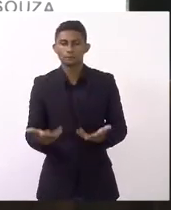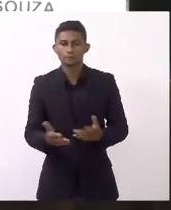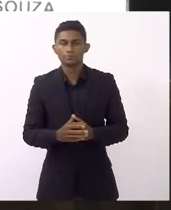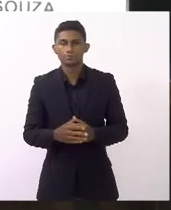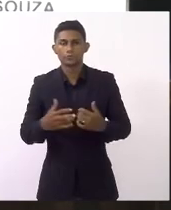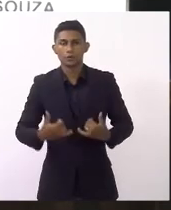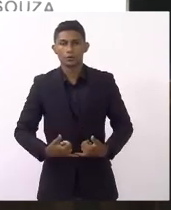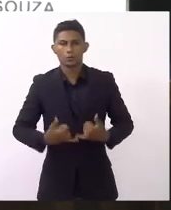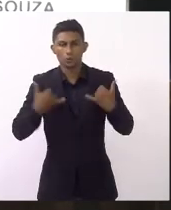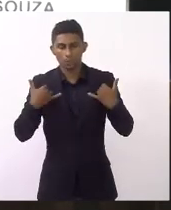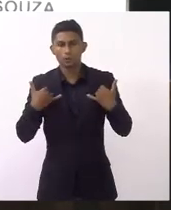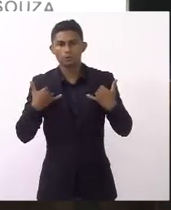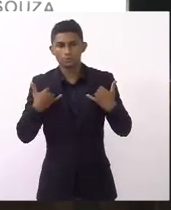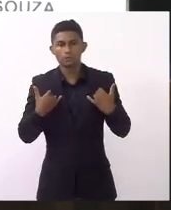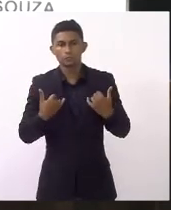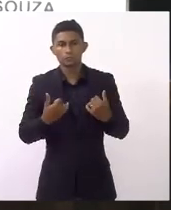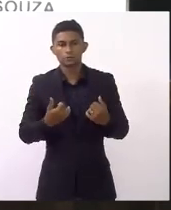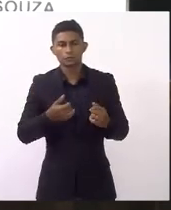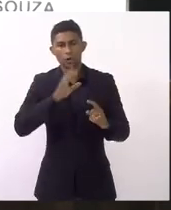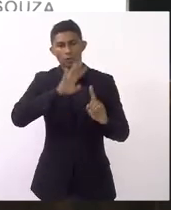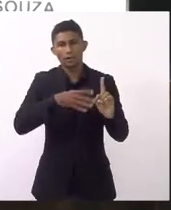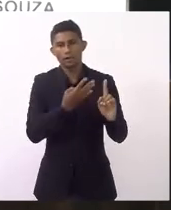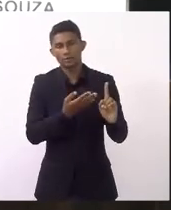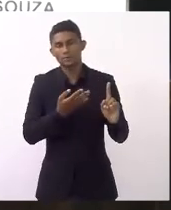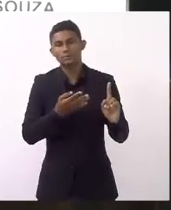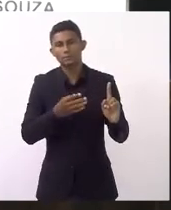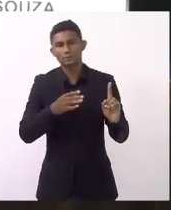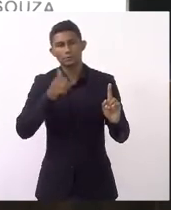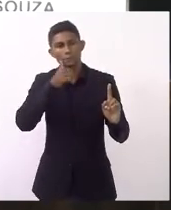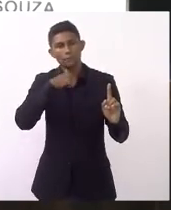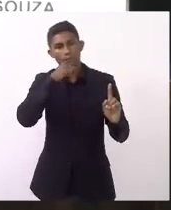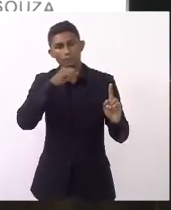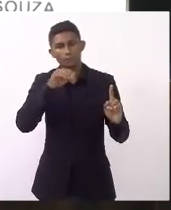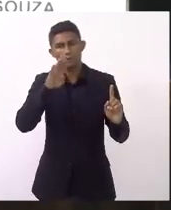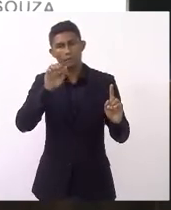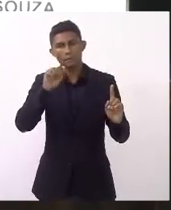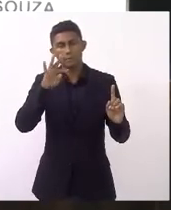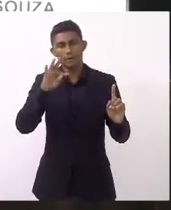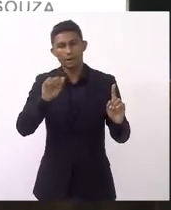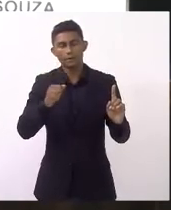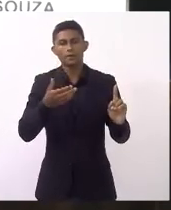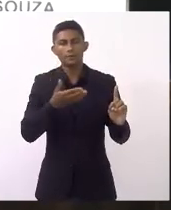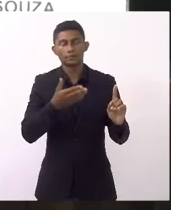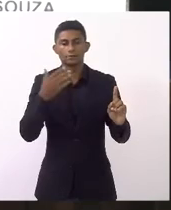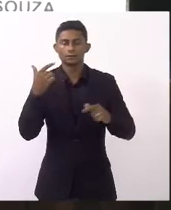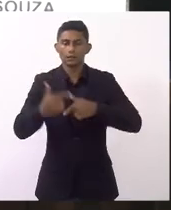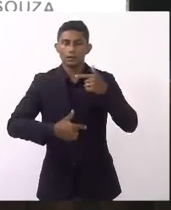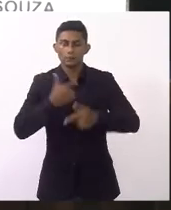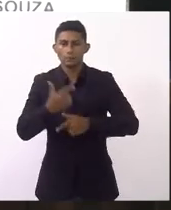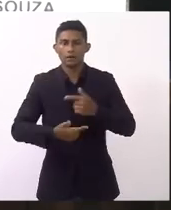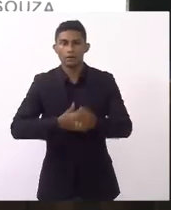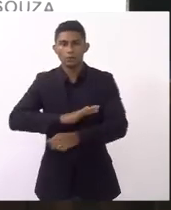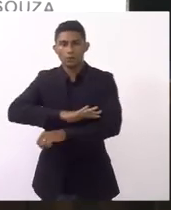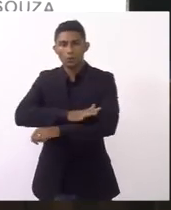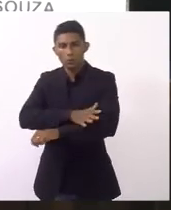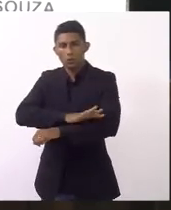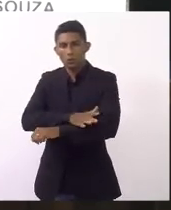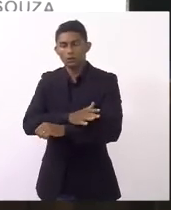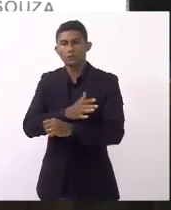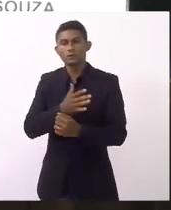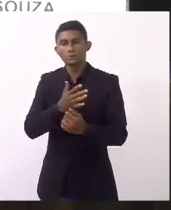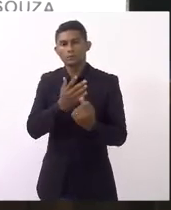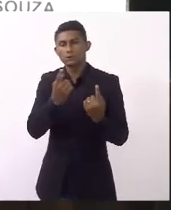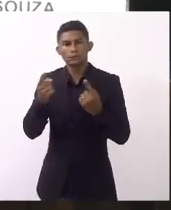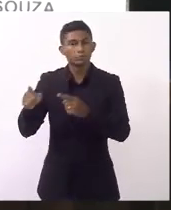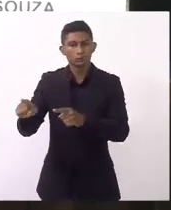dessa homenagem mãe enviada de Iemanjá em reconhecimento ao trabalho de bombala contra o racismo religioso